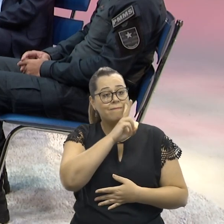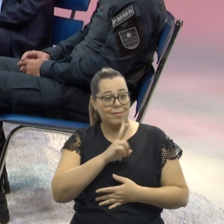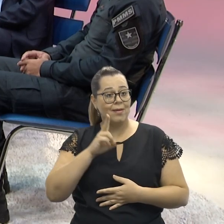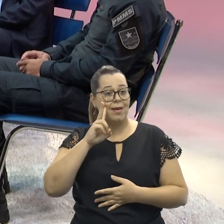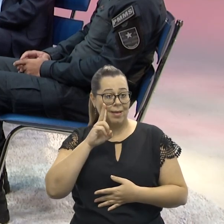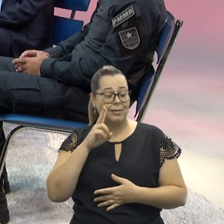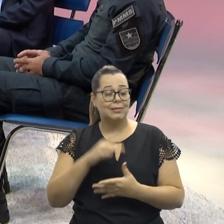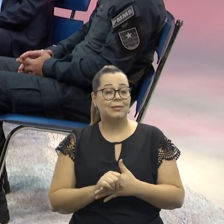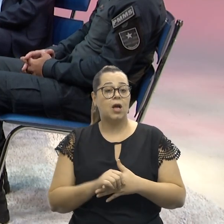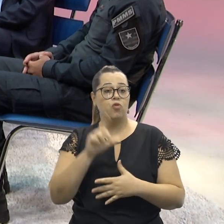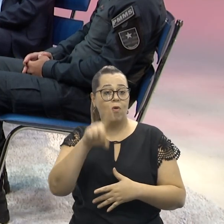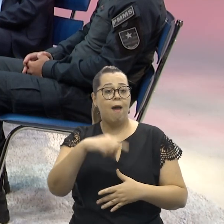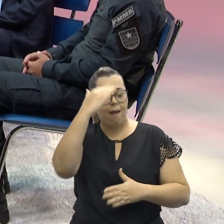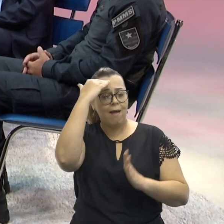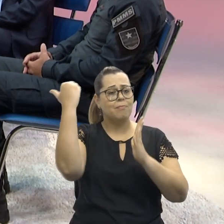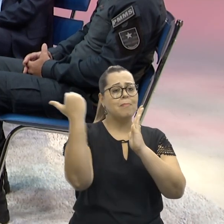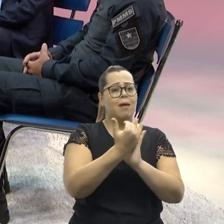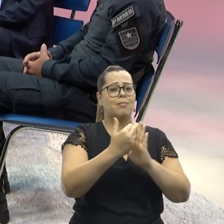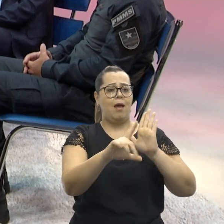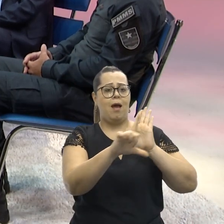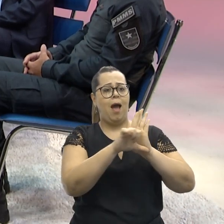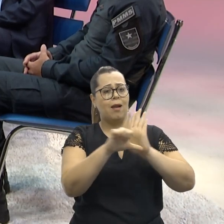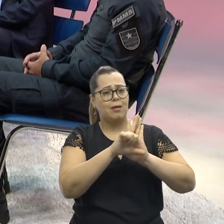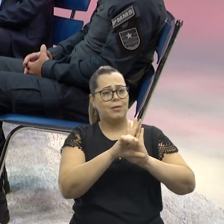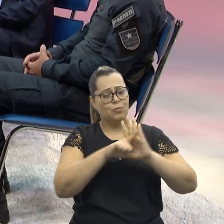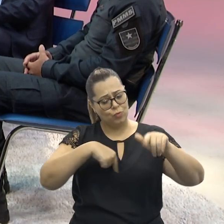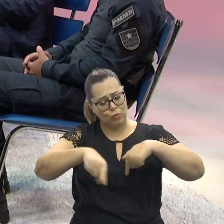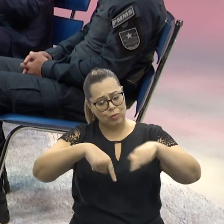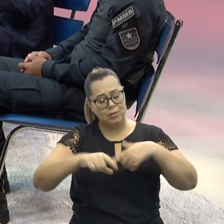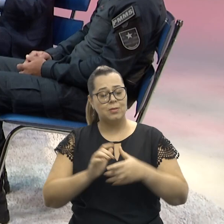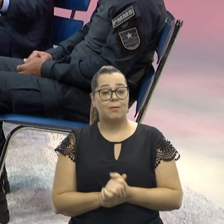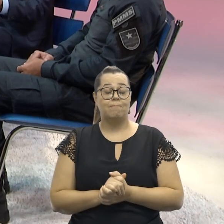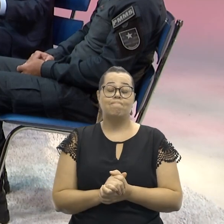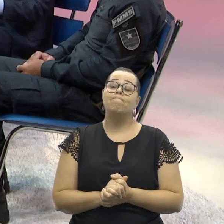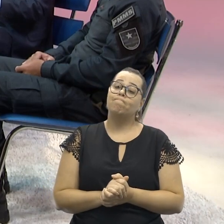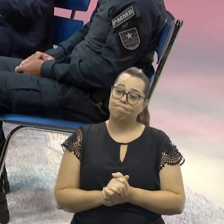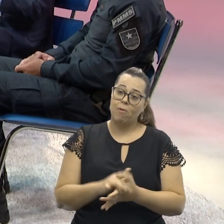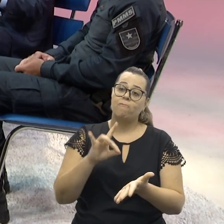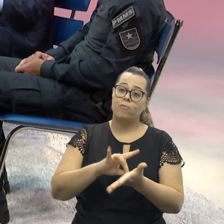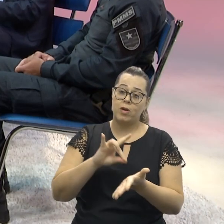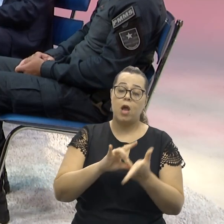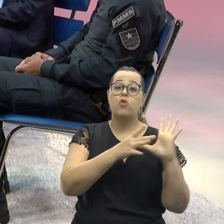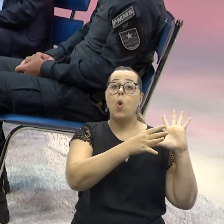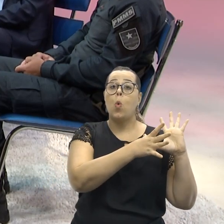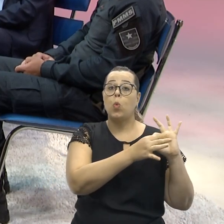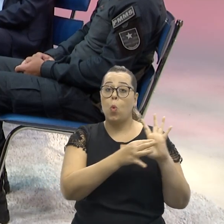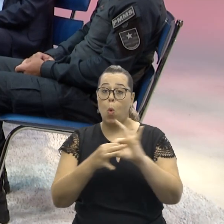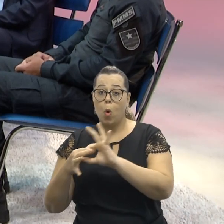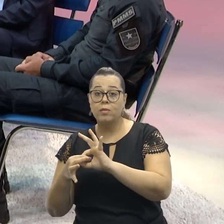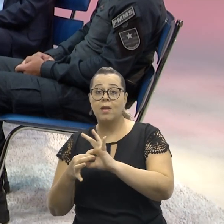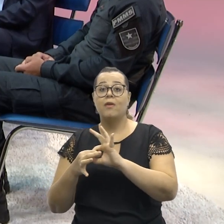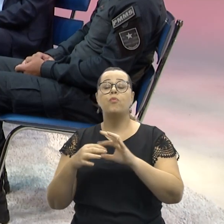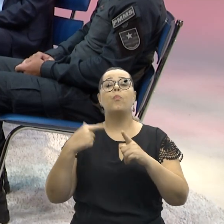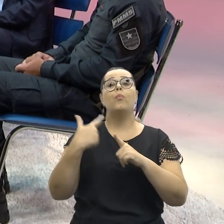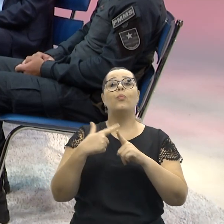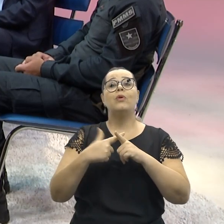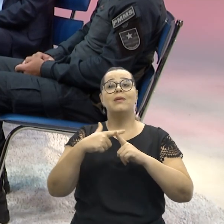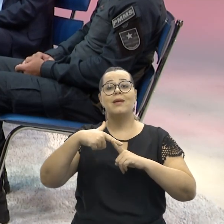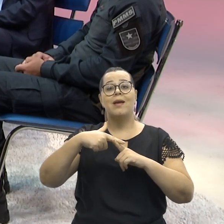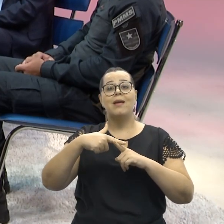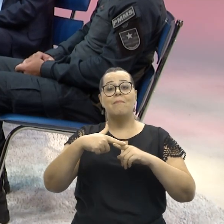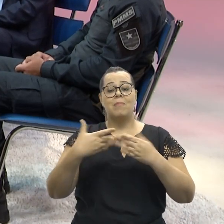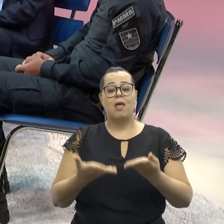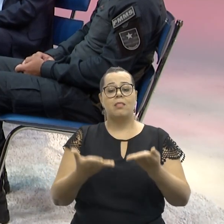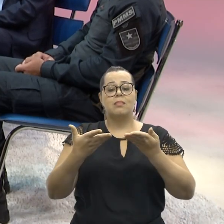de cumprir as leis de trânsito, Todo esse contexto, objetiva, na realidade, a segurança e a